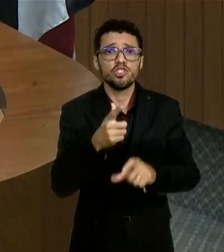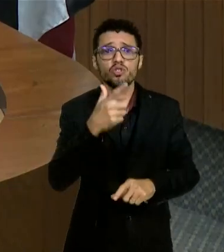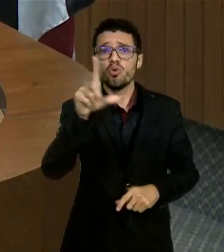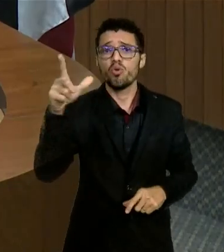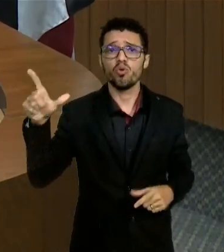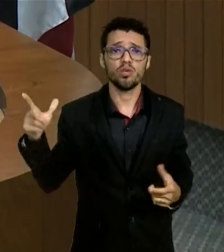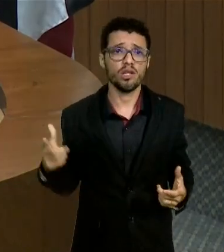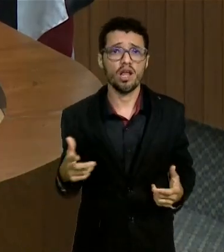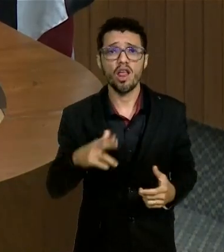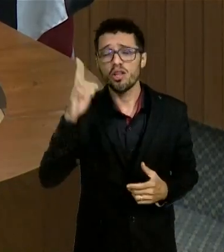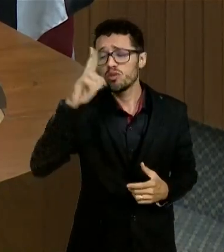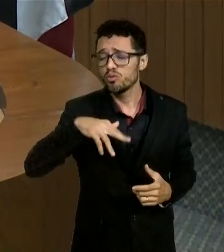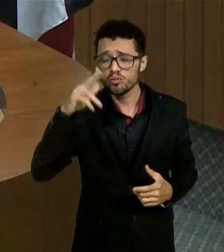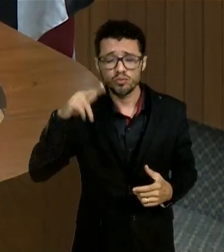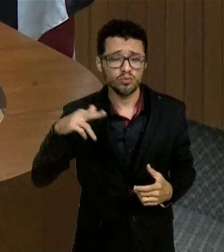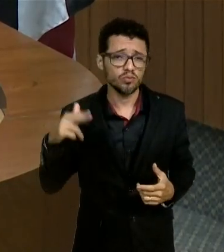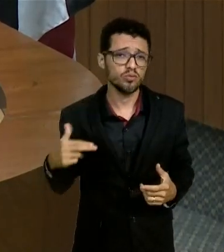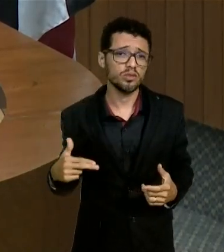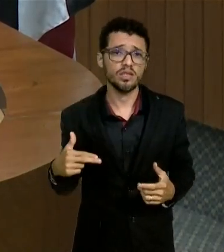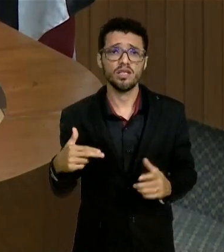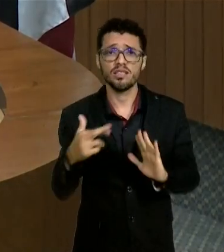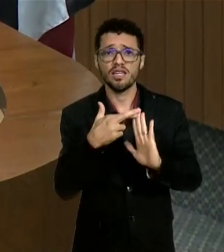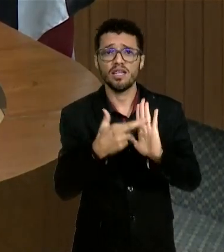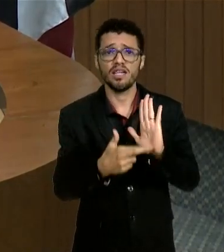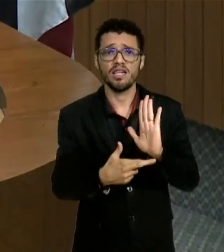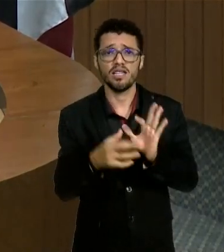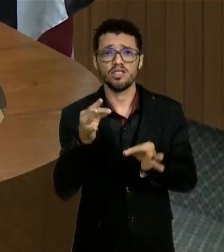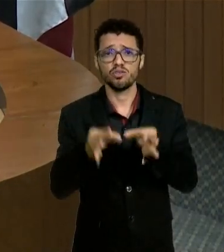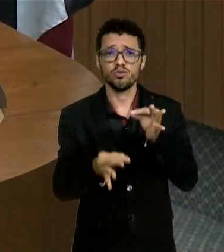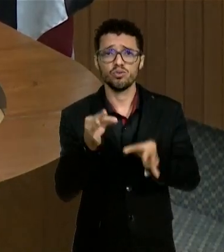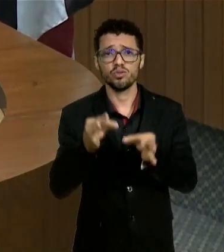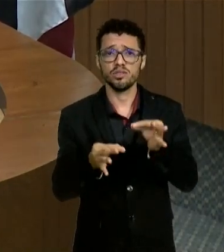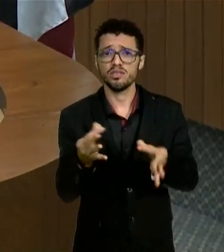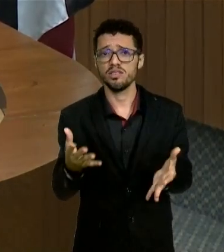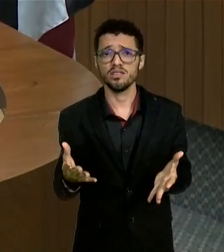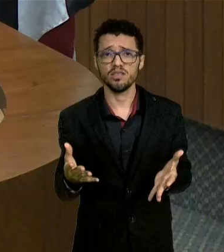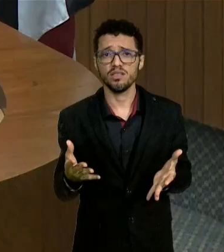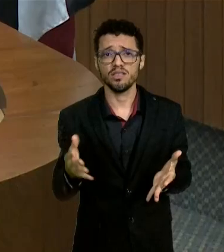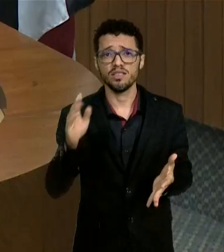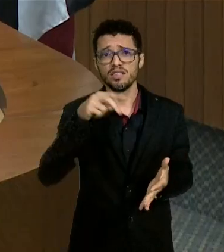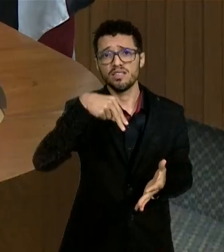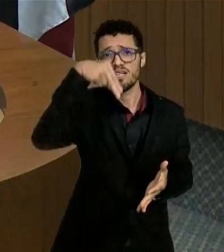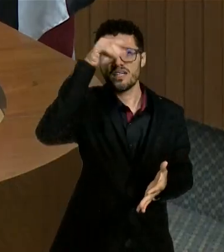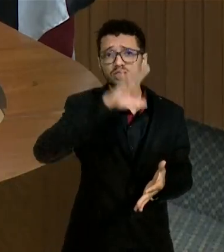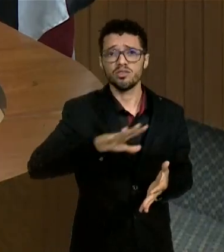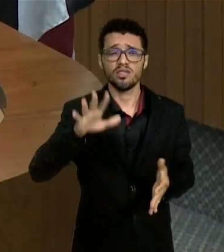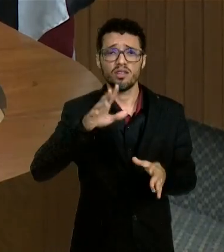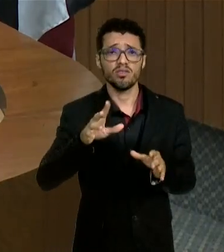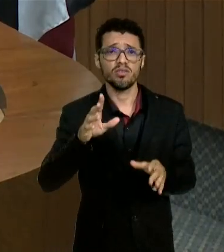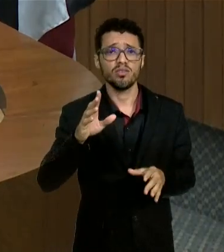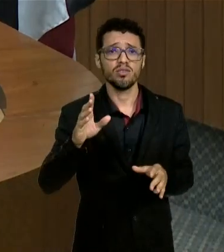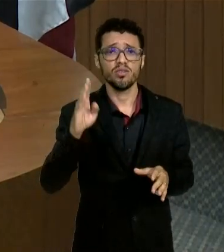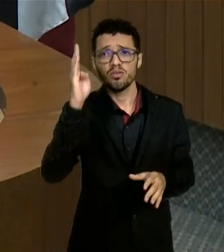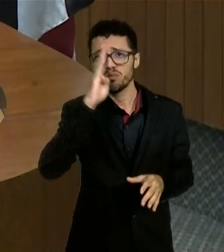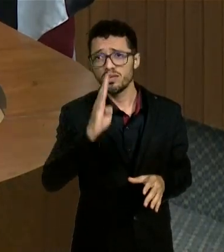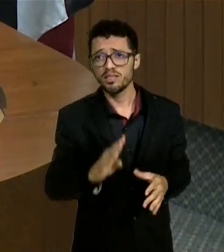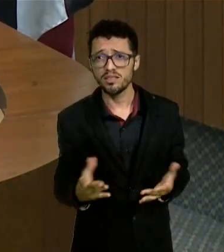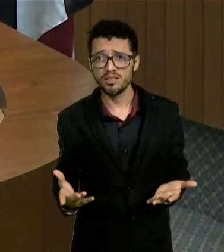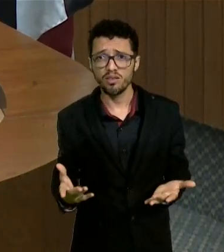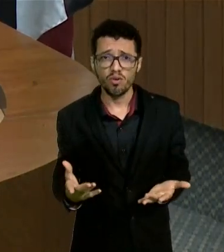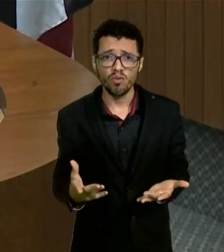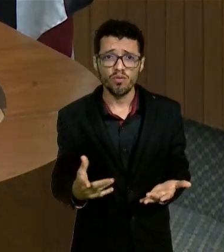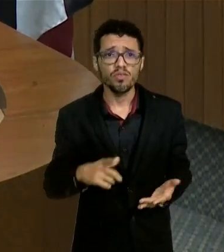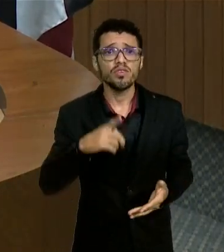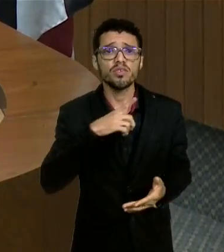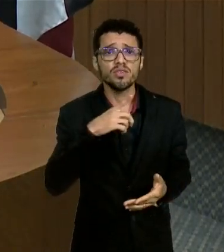existiu no ordenamento jurídico internacional, nem no brasileiro. Mas estão inovando, estão cuspindo